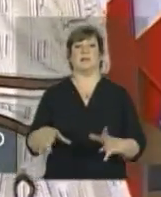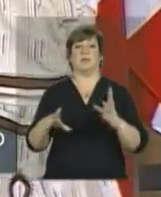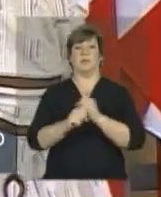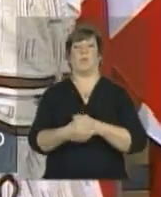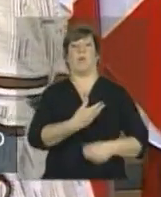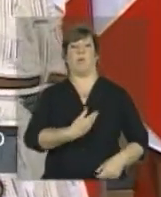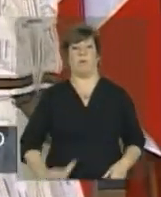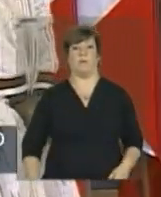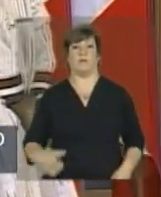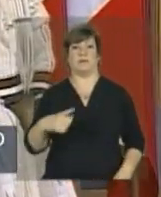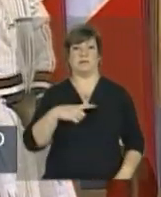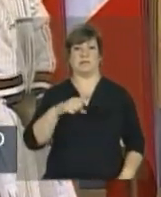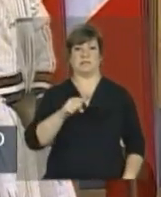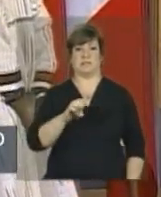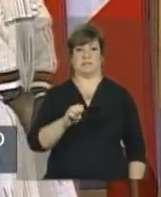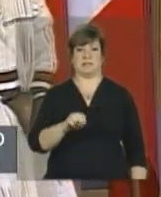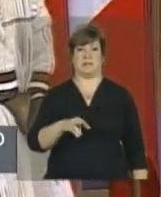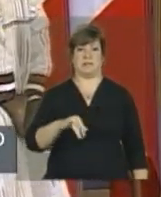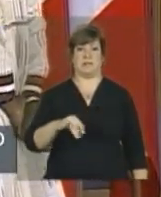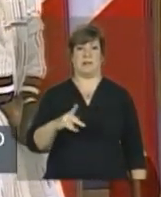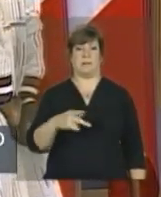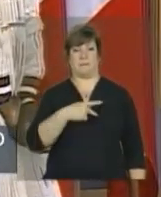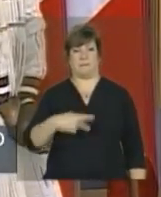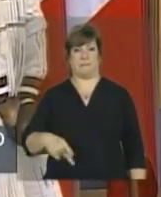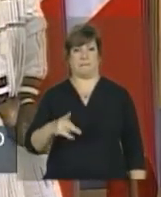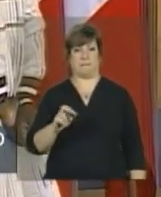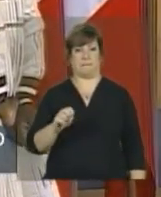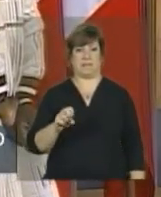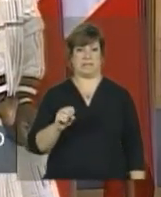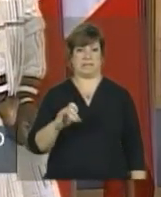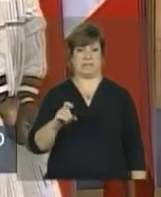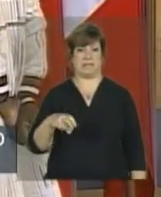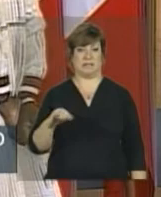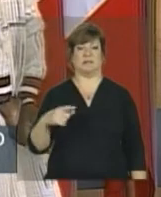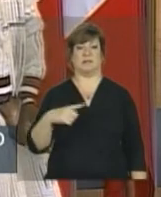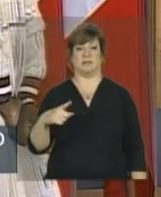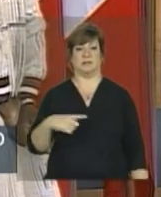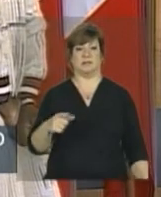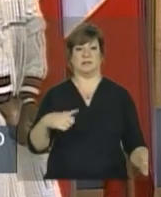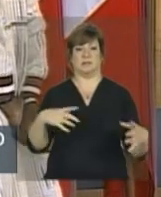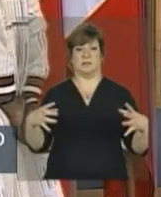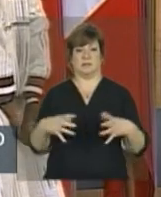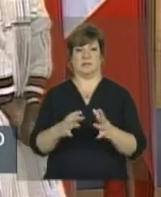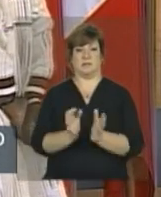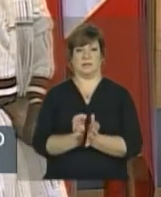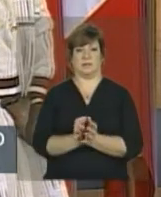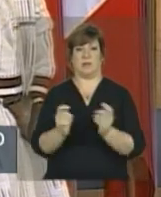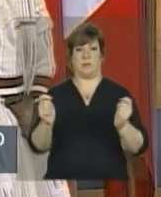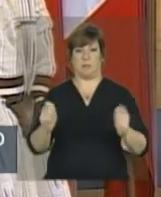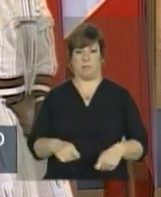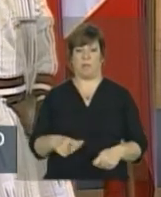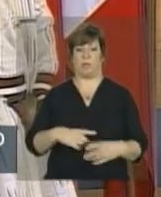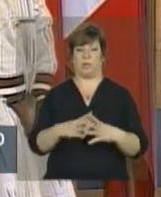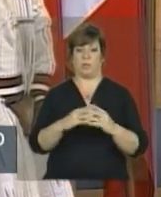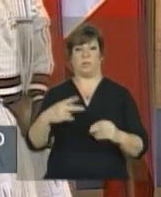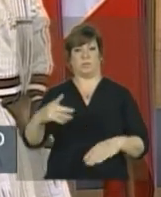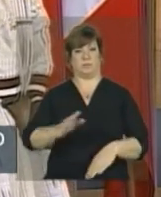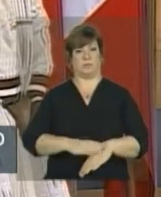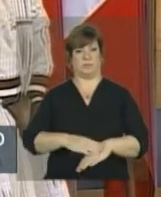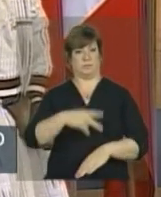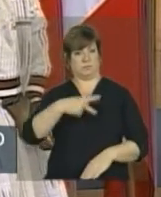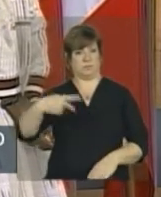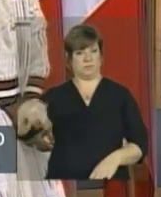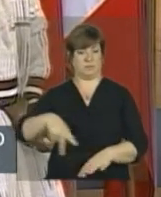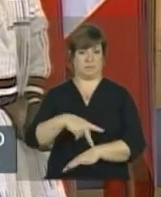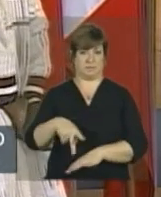governo semipresidencial com um parlamento que pode ser dissolvido pelo presidente da República. Ele é